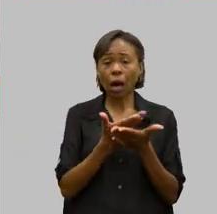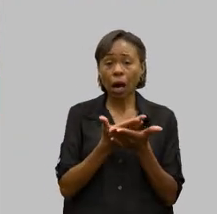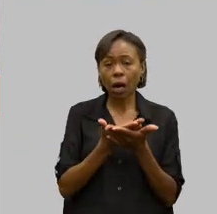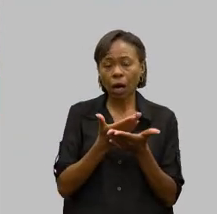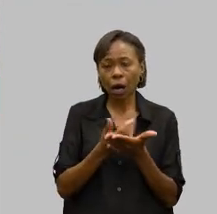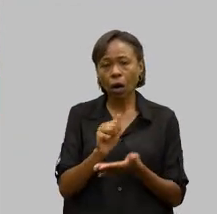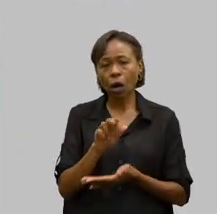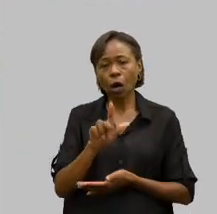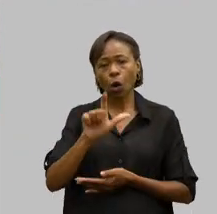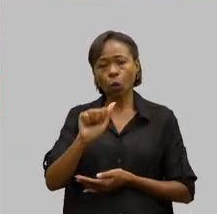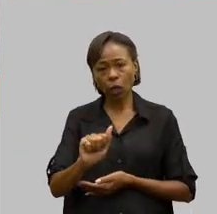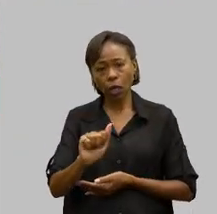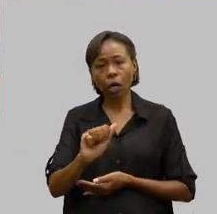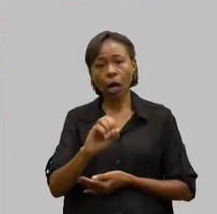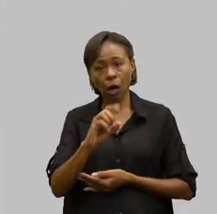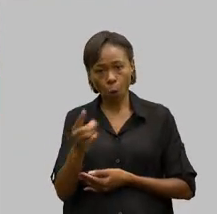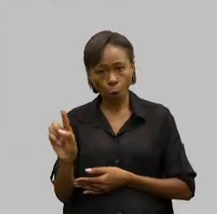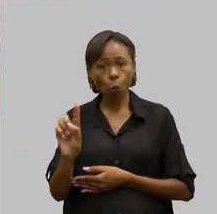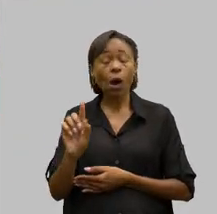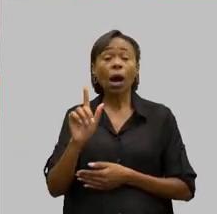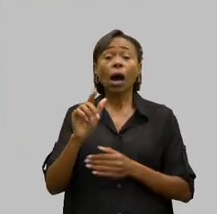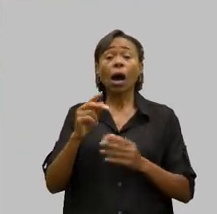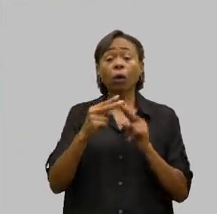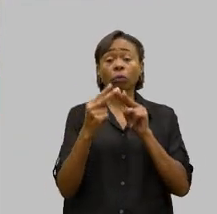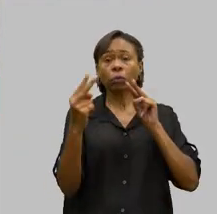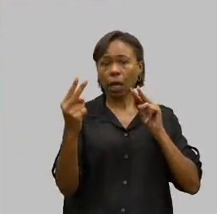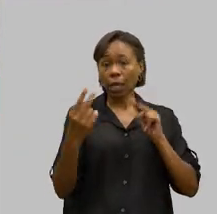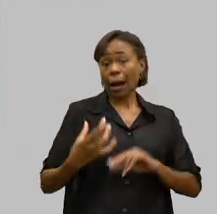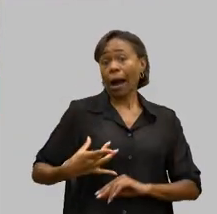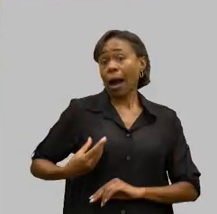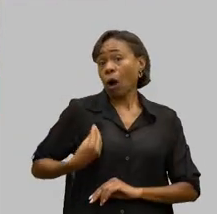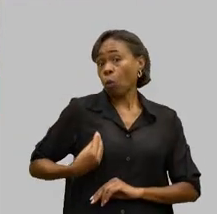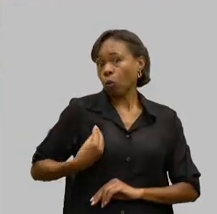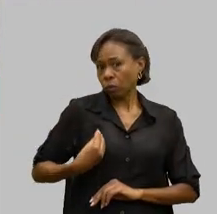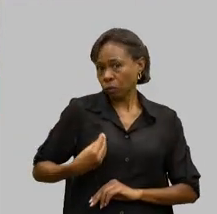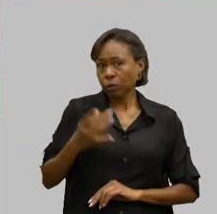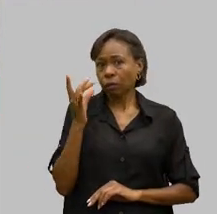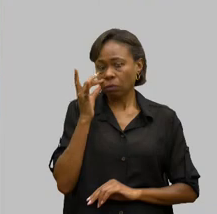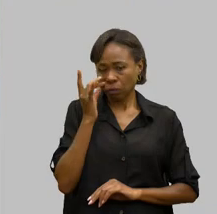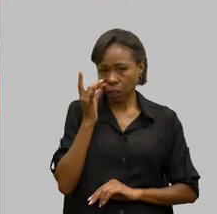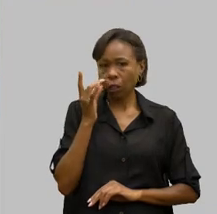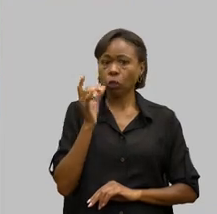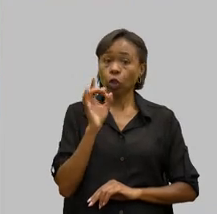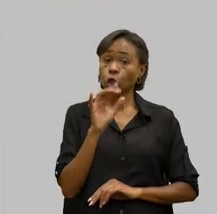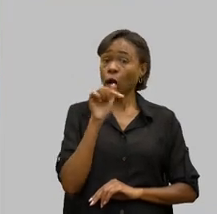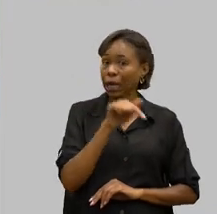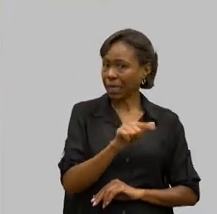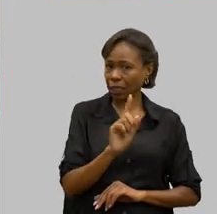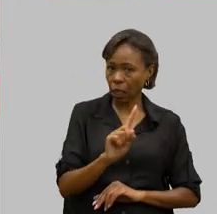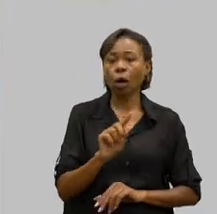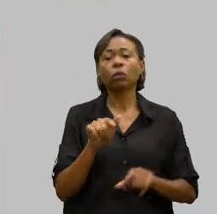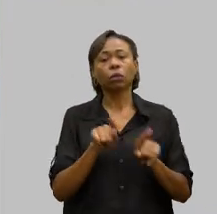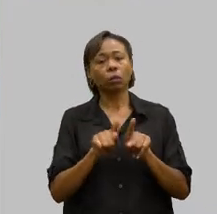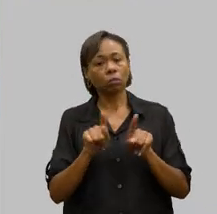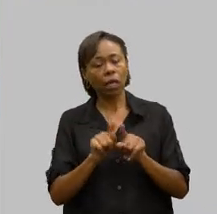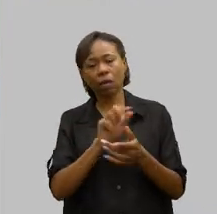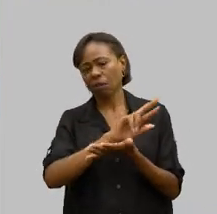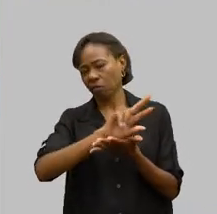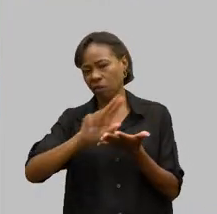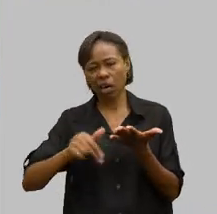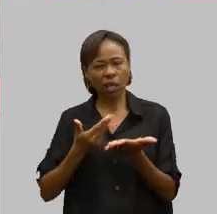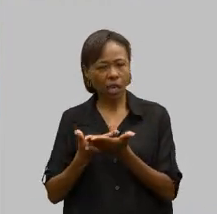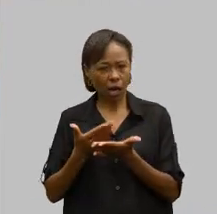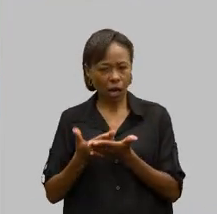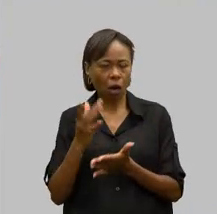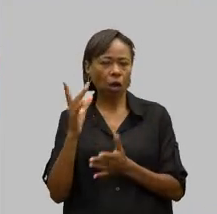aulas online, ao vivo, para que eles possam ter. Não é só aquele aulão, são várias aulas que continuam tendo ao longo, até o final do